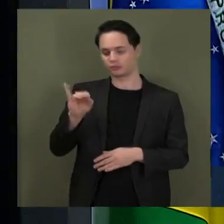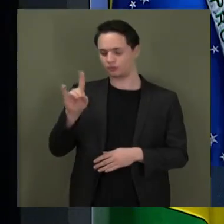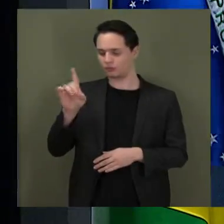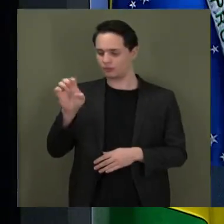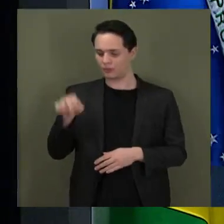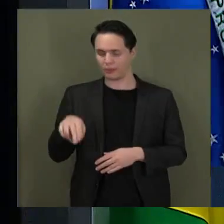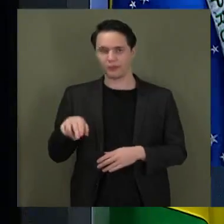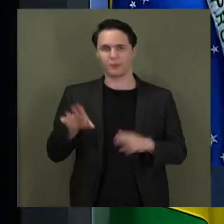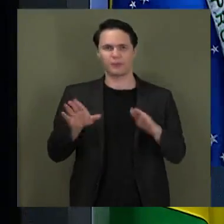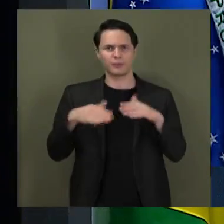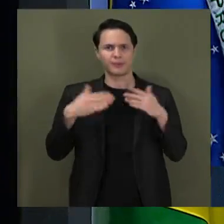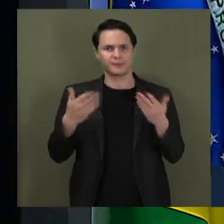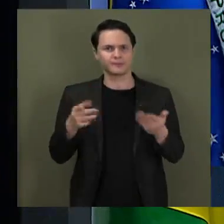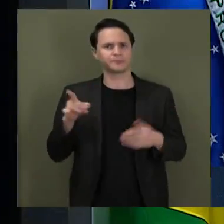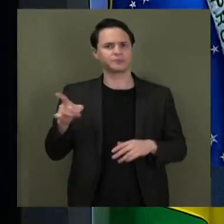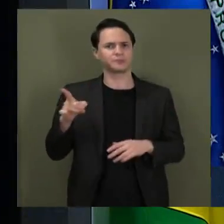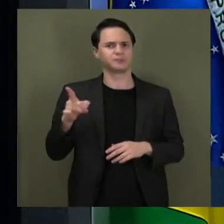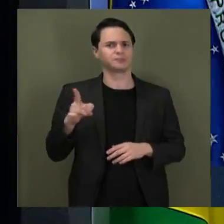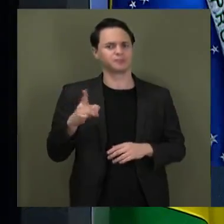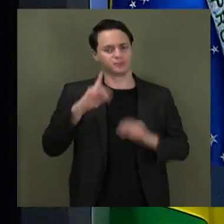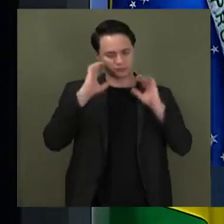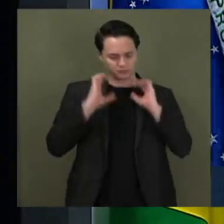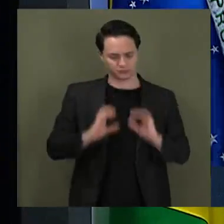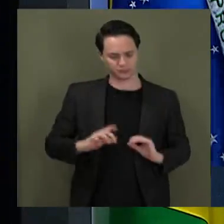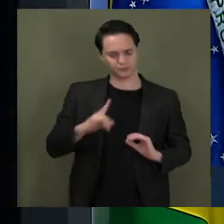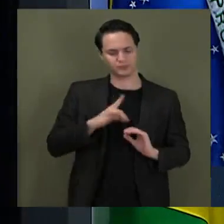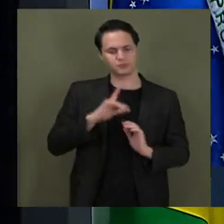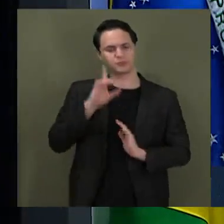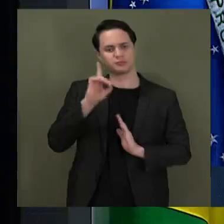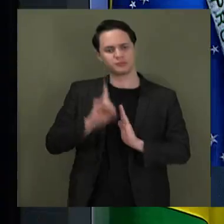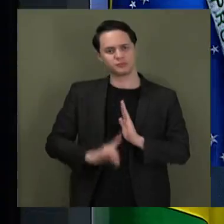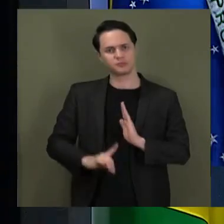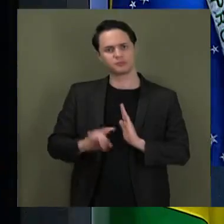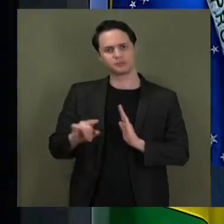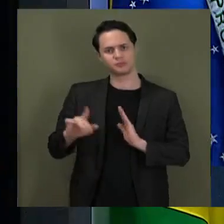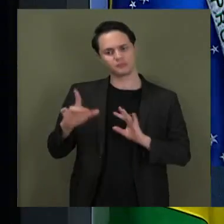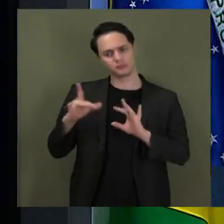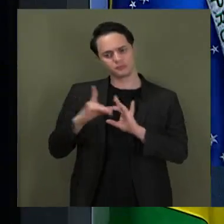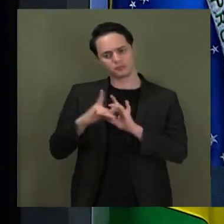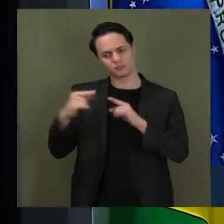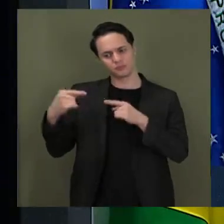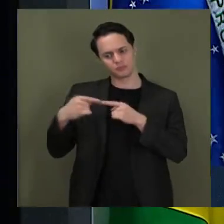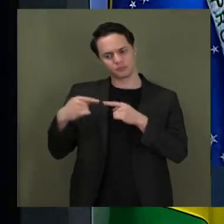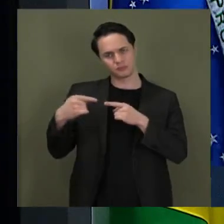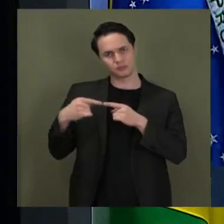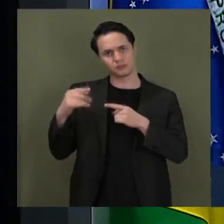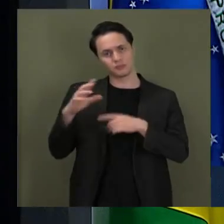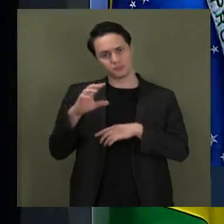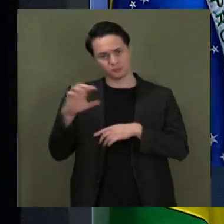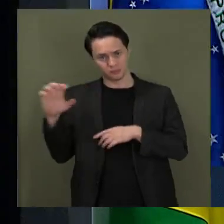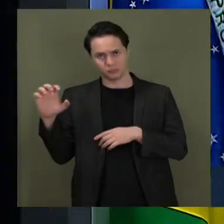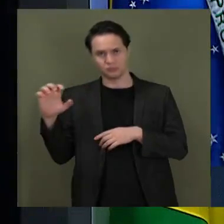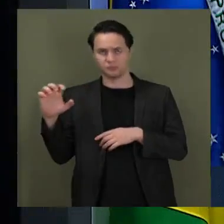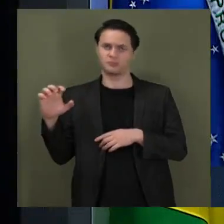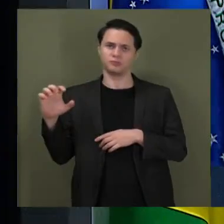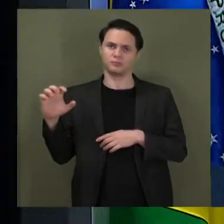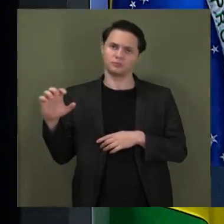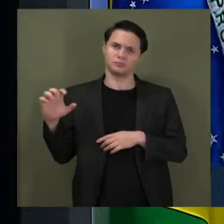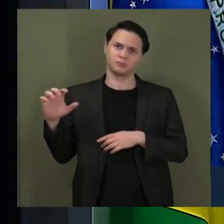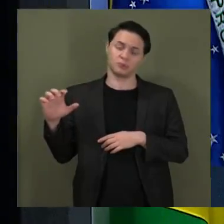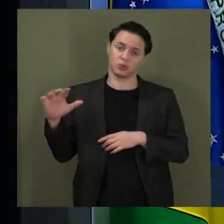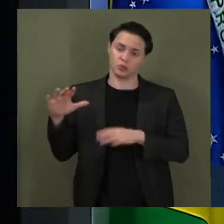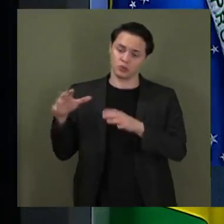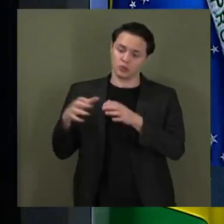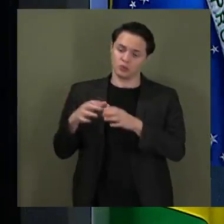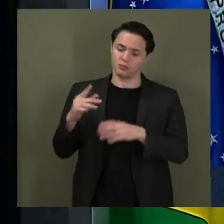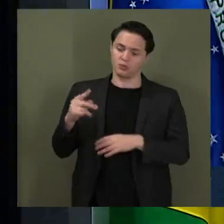Ou seja, ele tem como cidadão o direito e ele se identifica até com a esquerda, com os progressistas,